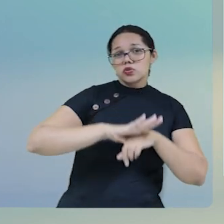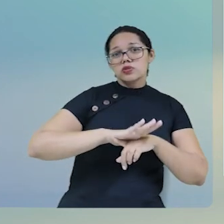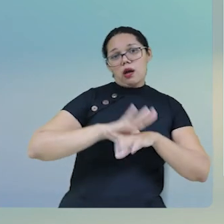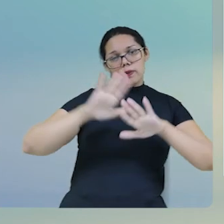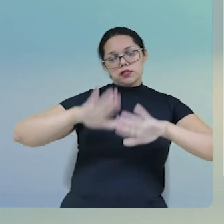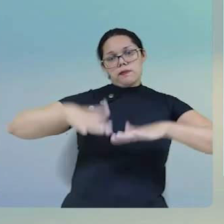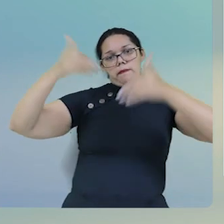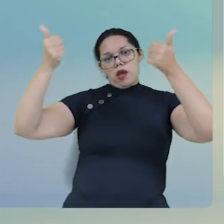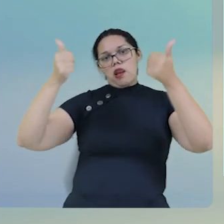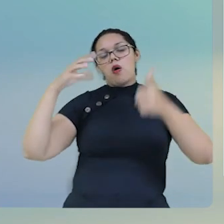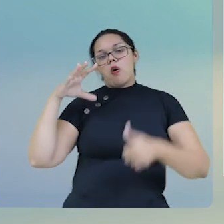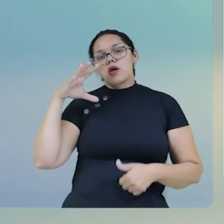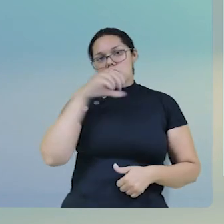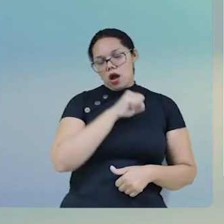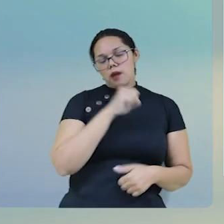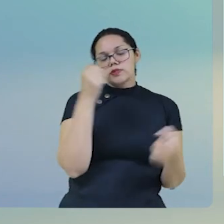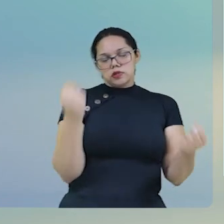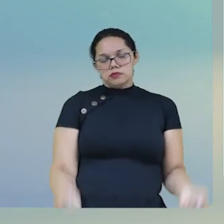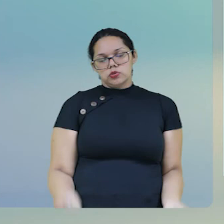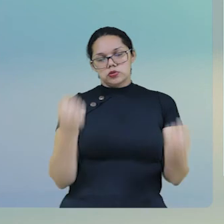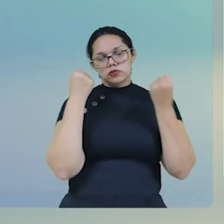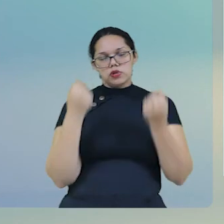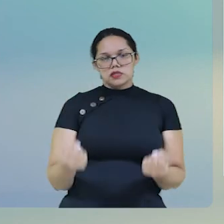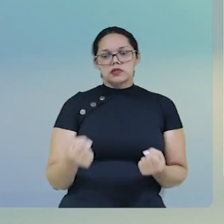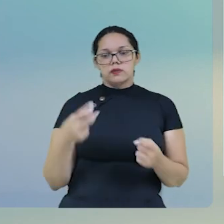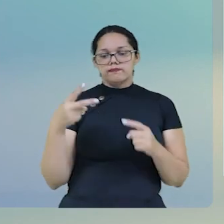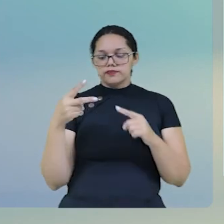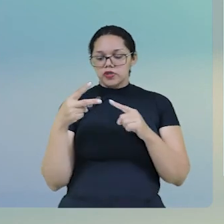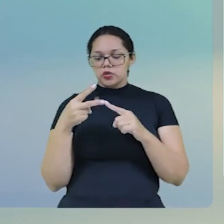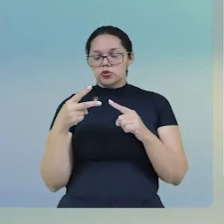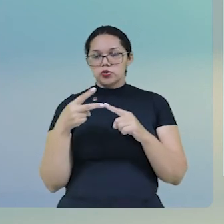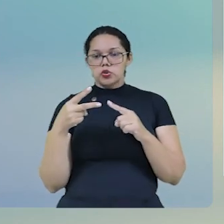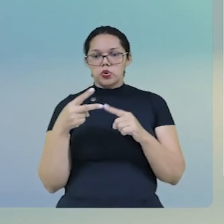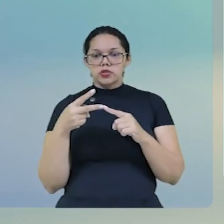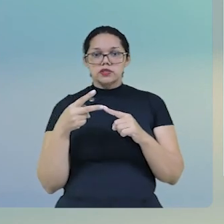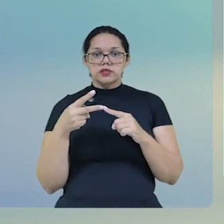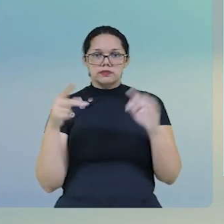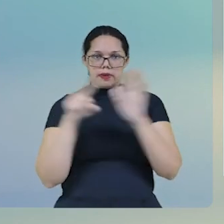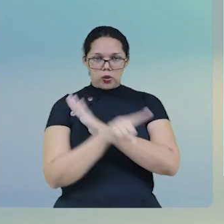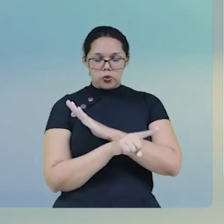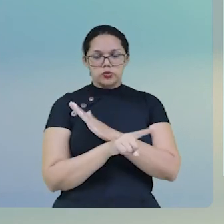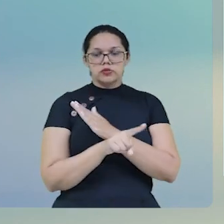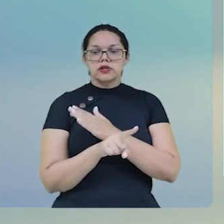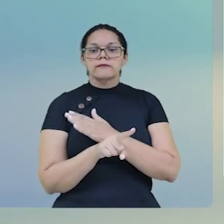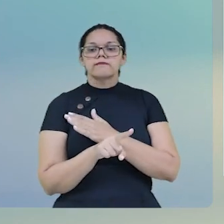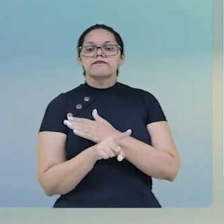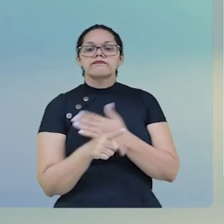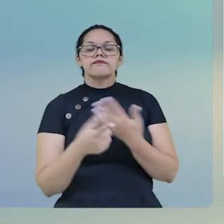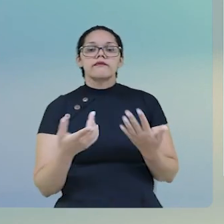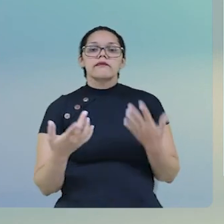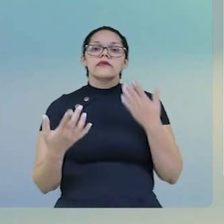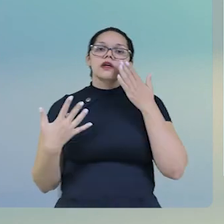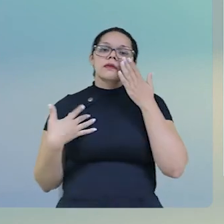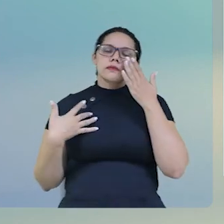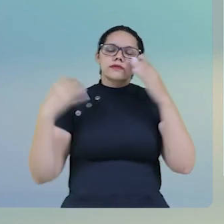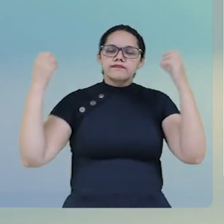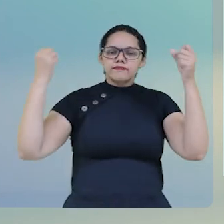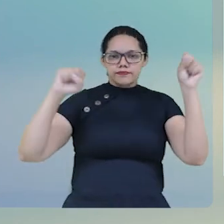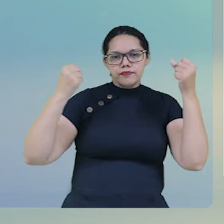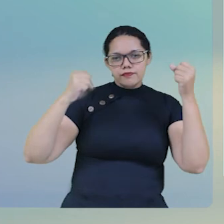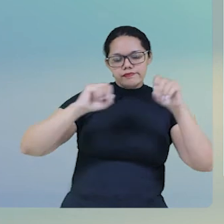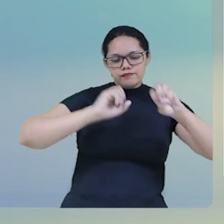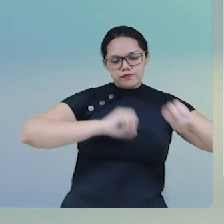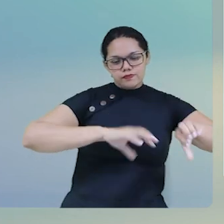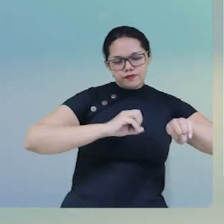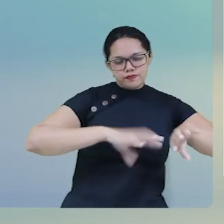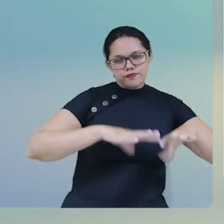a musculação, ok? Questão 2. A educação física ensinada aos jovens do ensino médio deve garantir o acúmulo